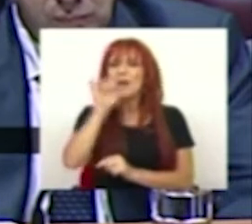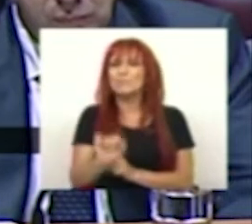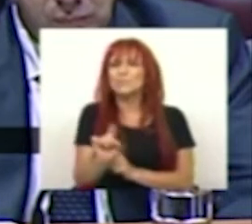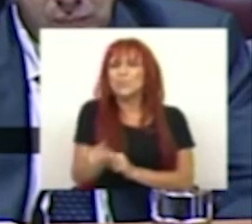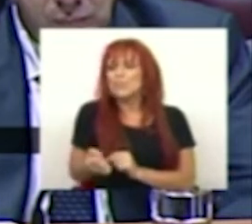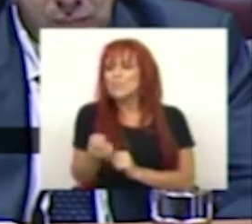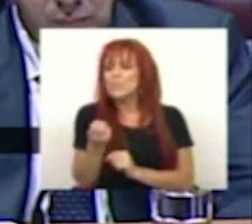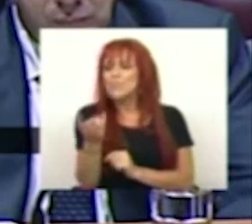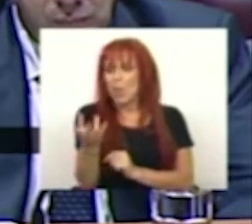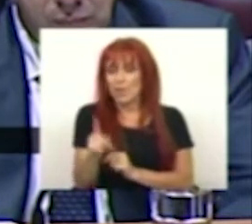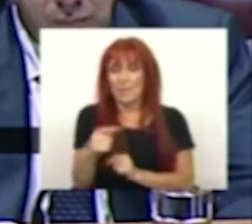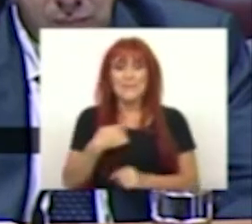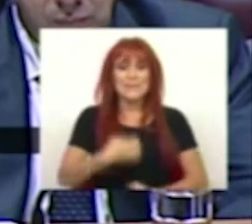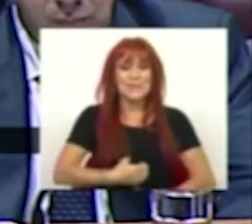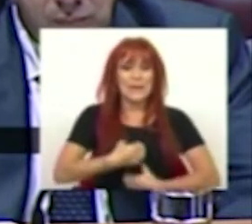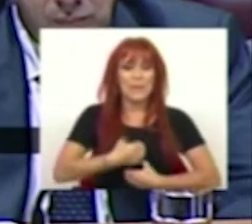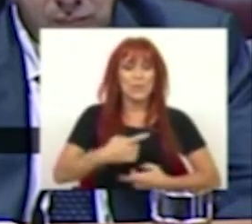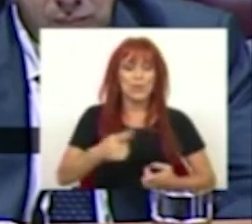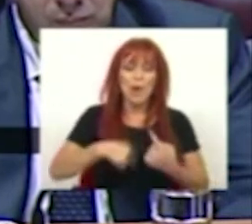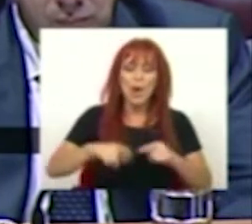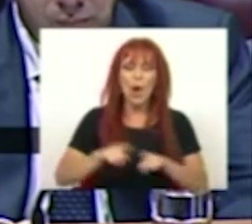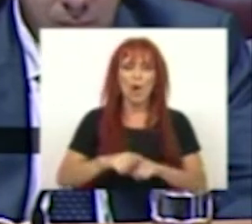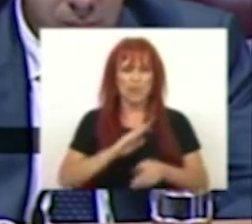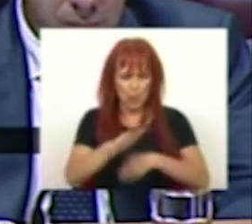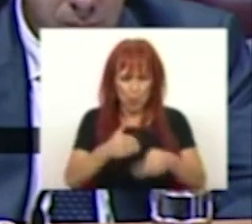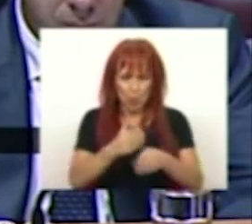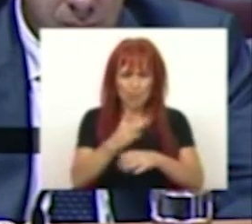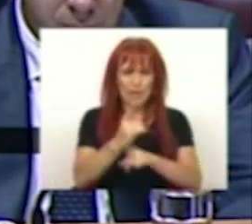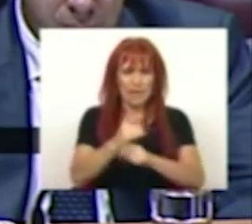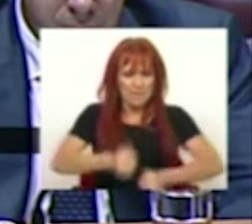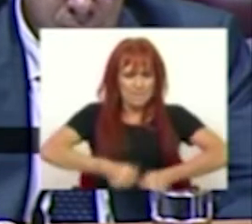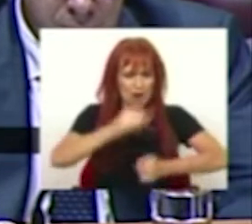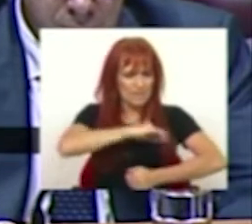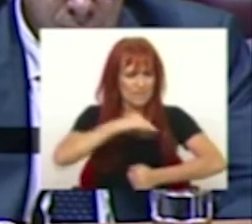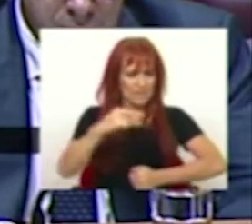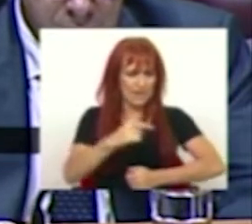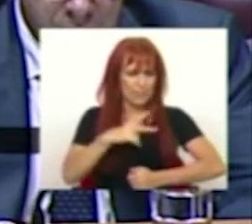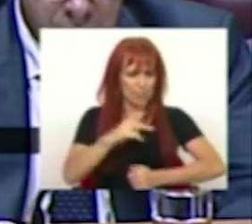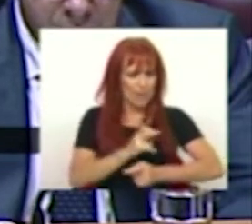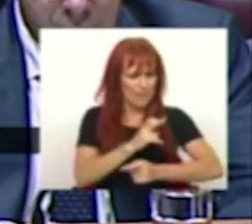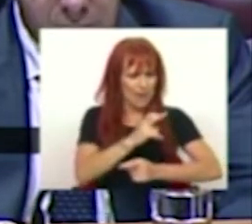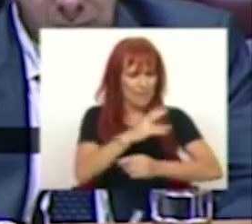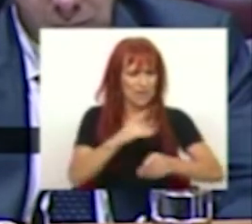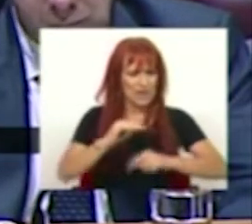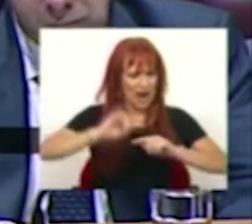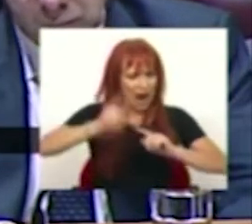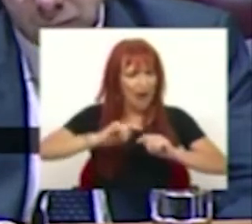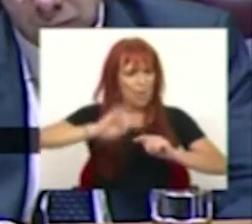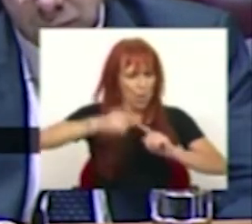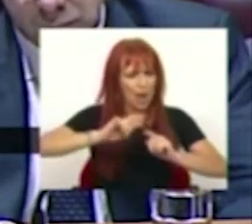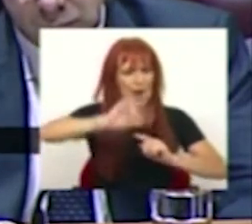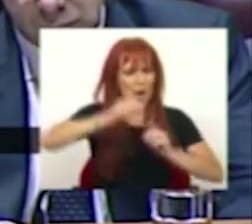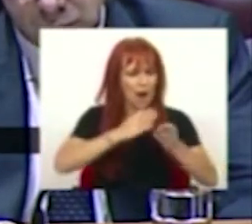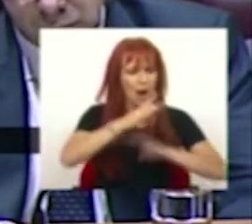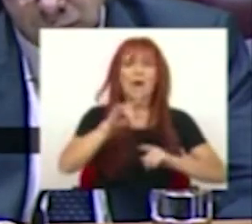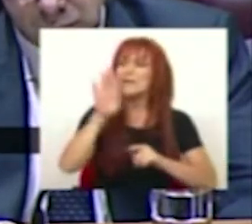familiar. Ora, isto significa que nós temos de continuar a melhorar o salário mínimo nacional ano após ano, se